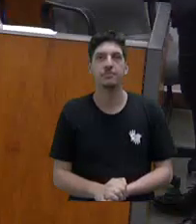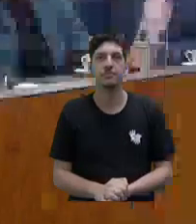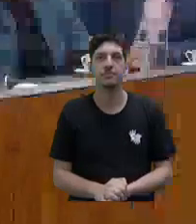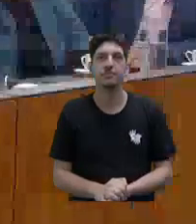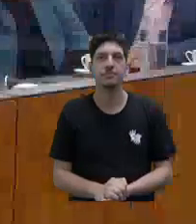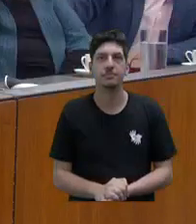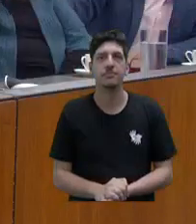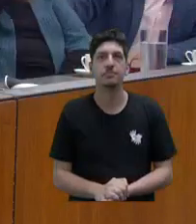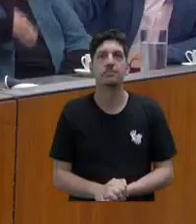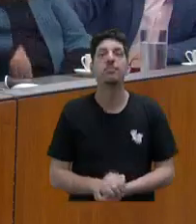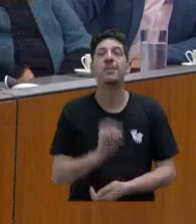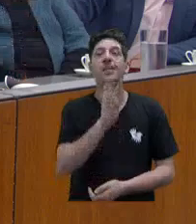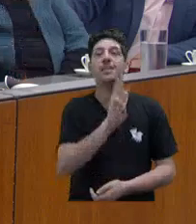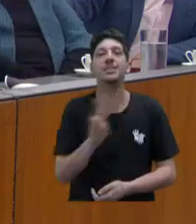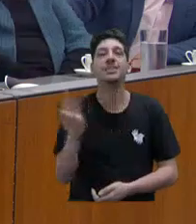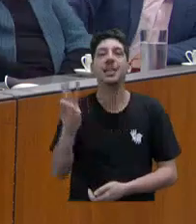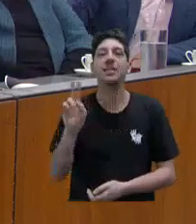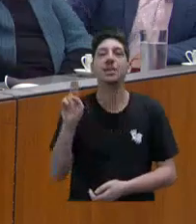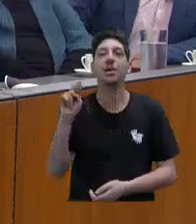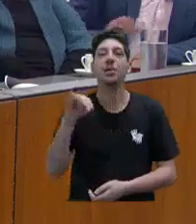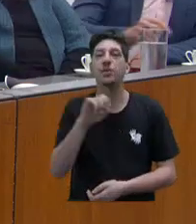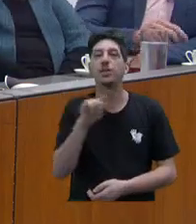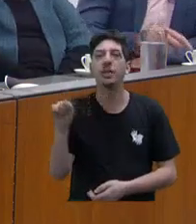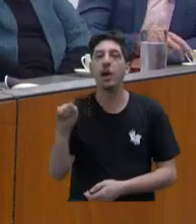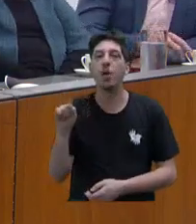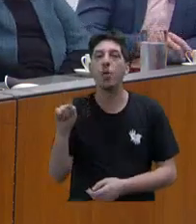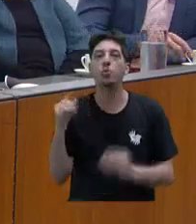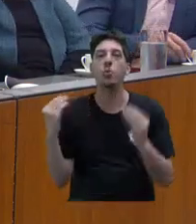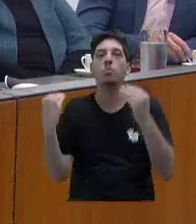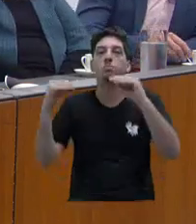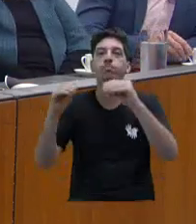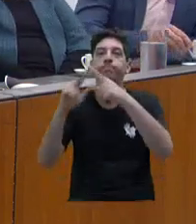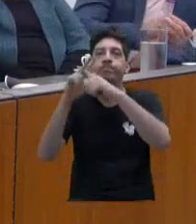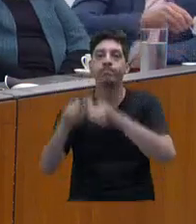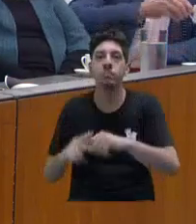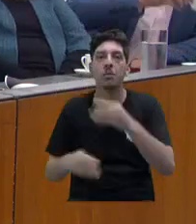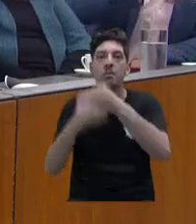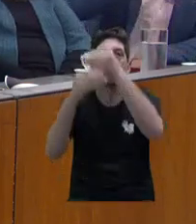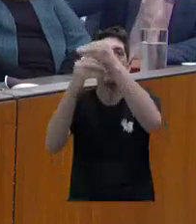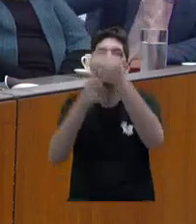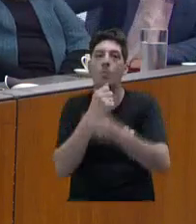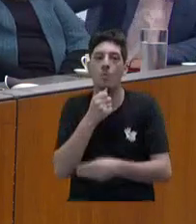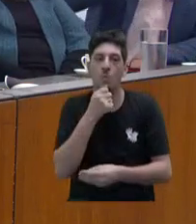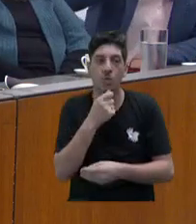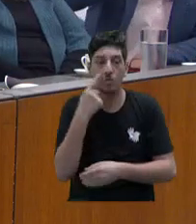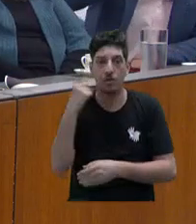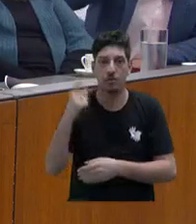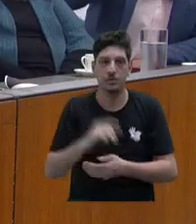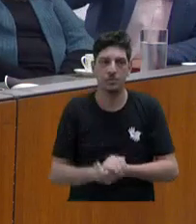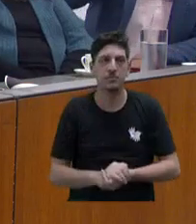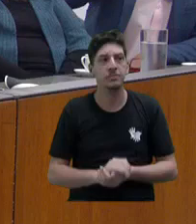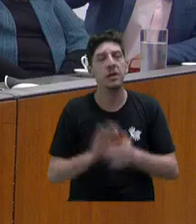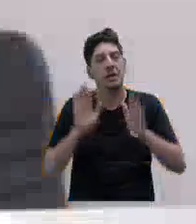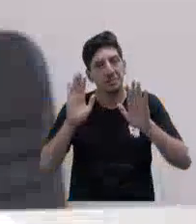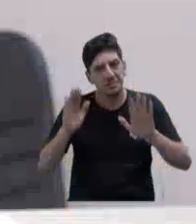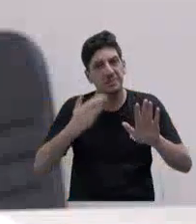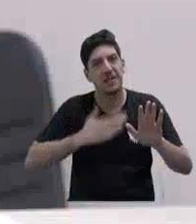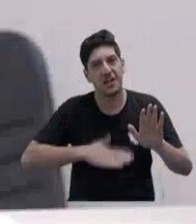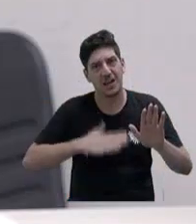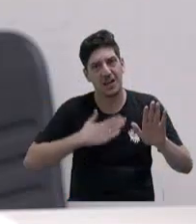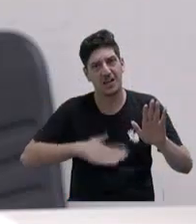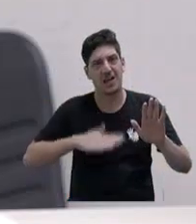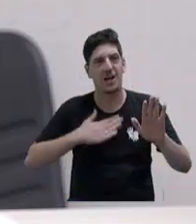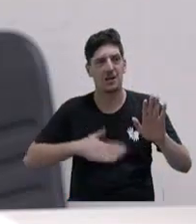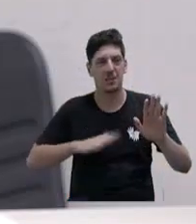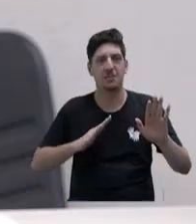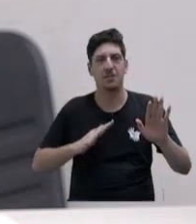Site da União está desatualizado. Ah, então vou conferir. Não, gente, não vamos. Calma, gente.